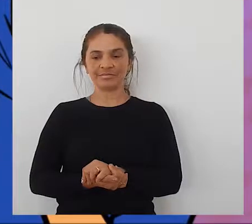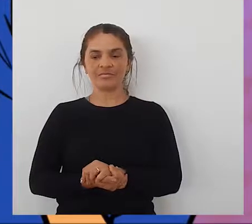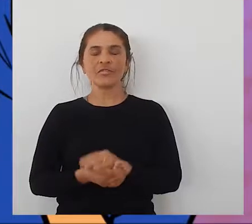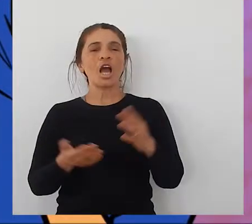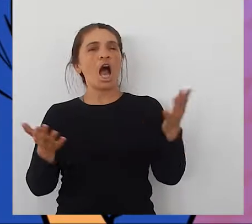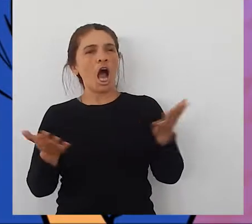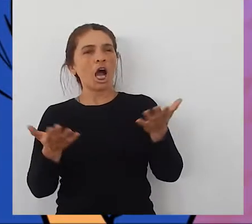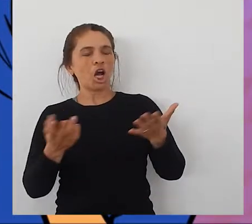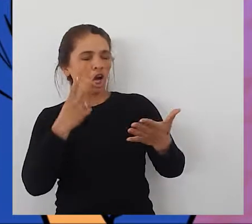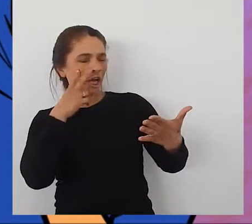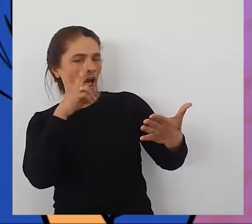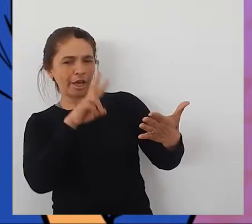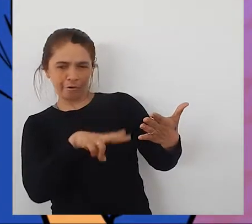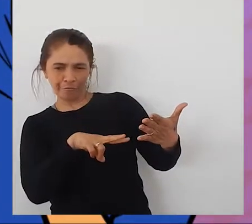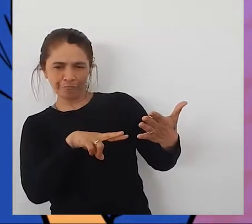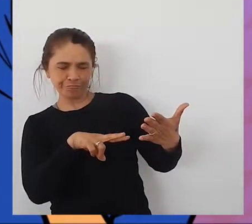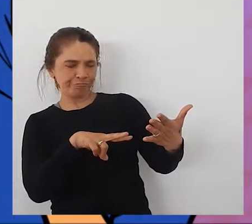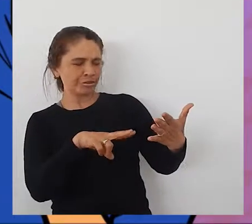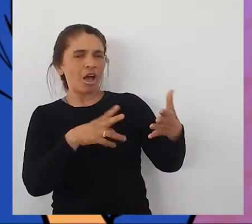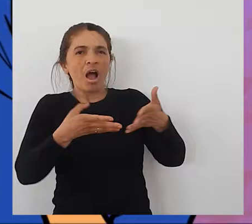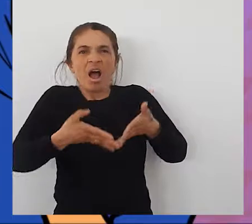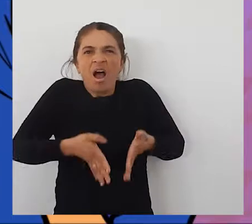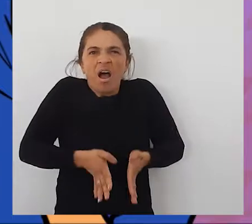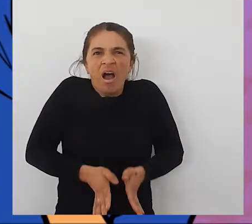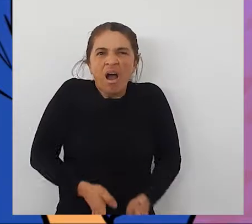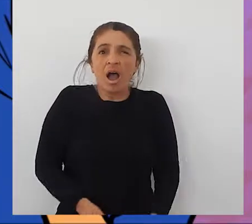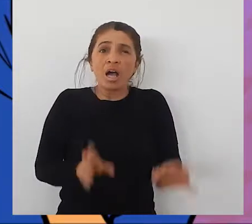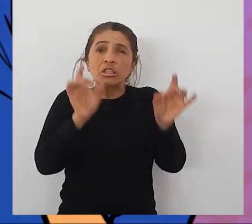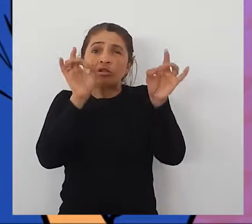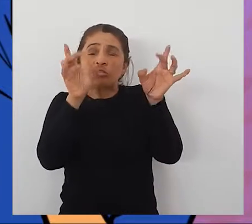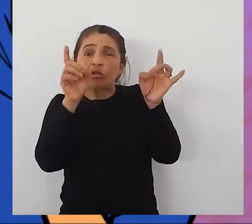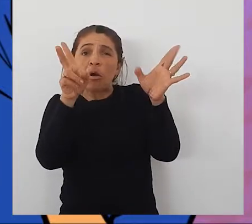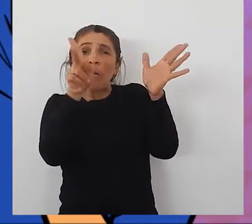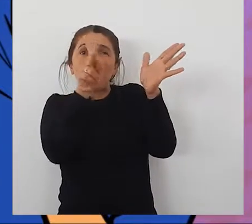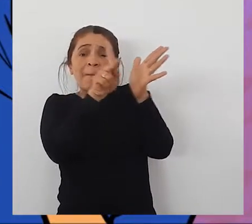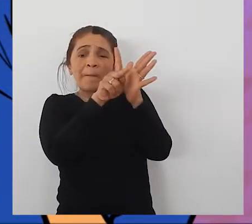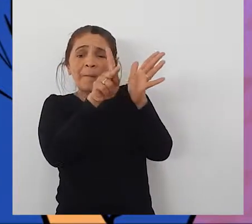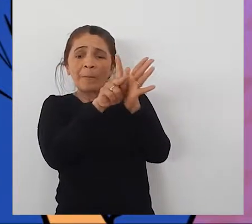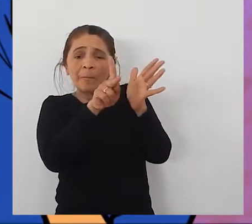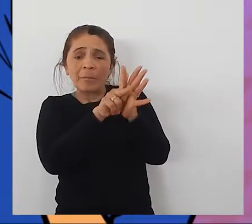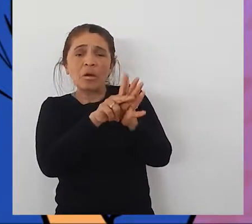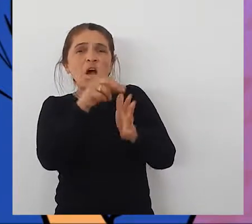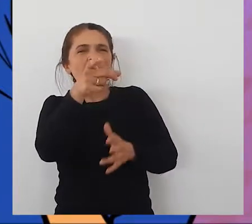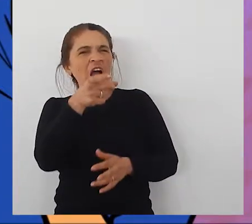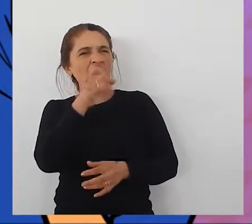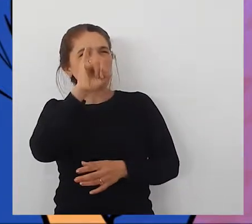Eu li agora que algumas plantas apresentam um caule subterrâneo super especial chamado